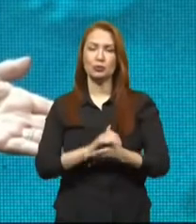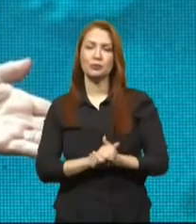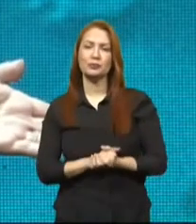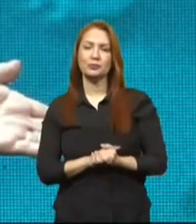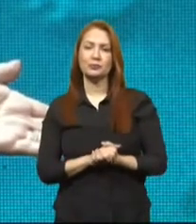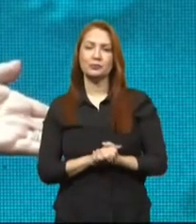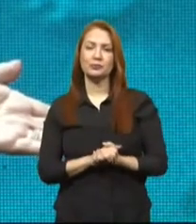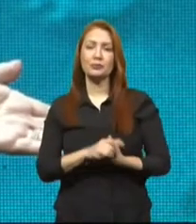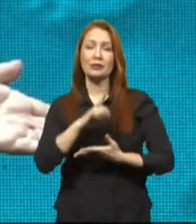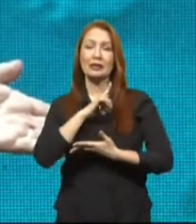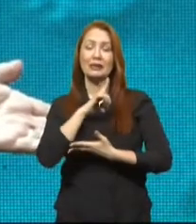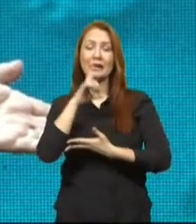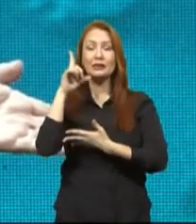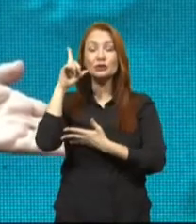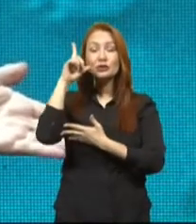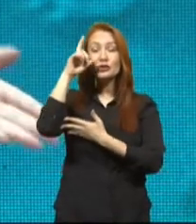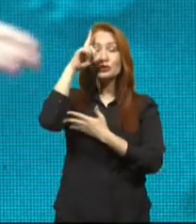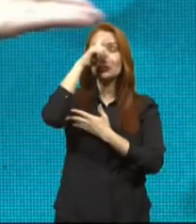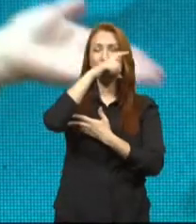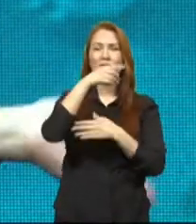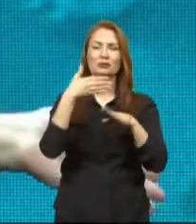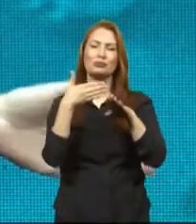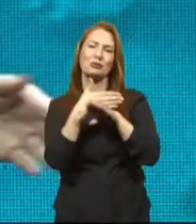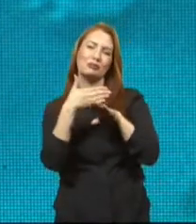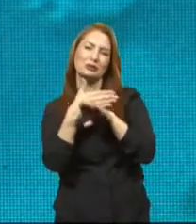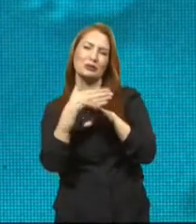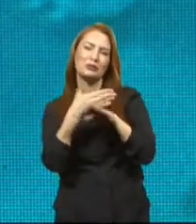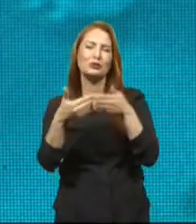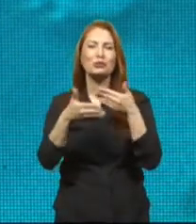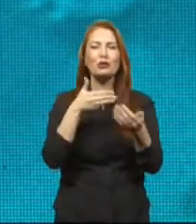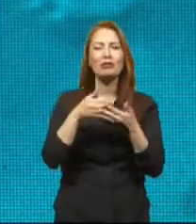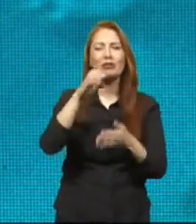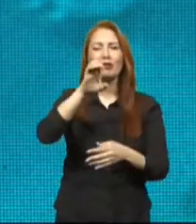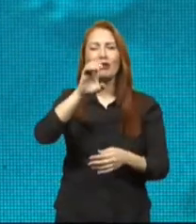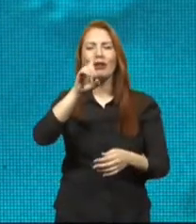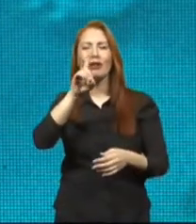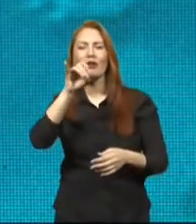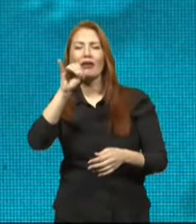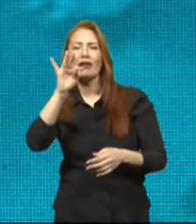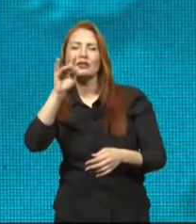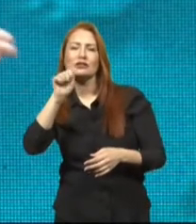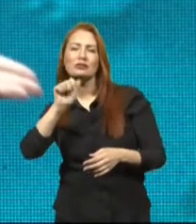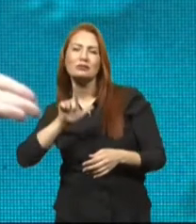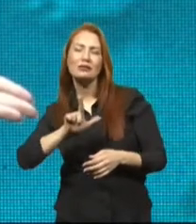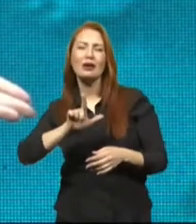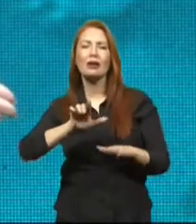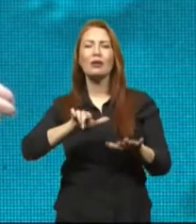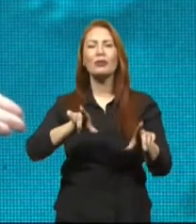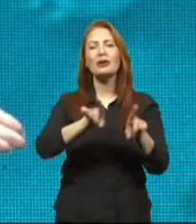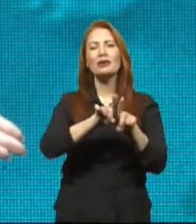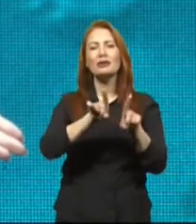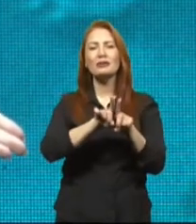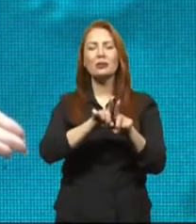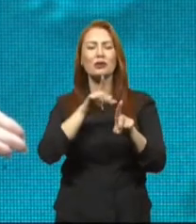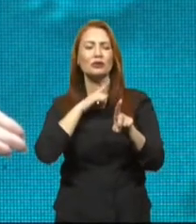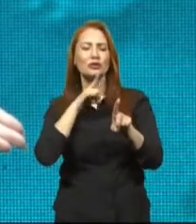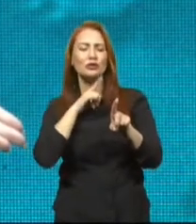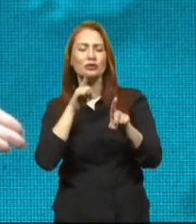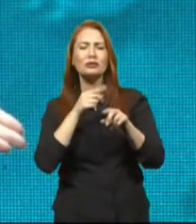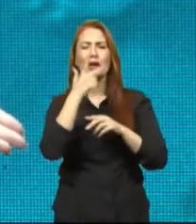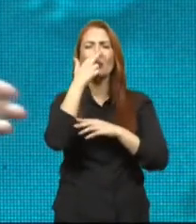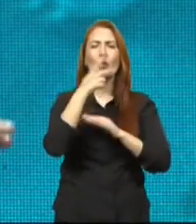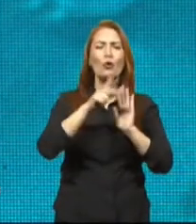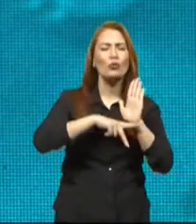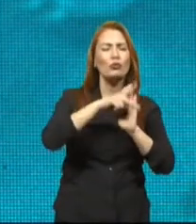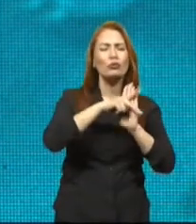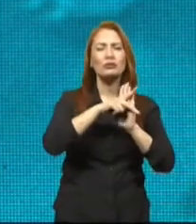que eles tenham dificuldade para participar de qualquer um edital ou de qualquer um programa que exija uma formalização. Né?